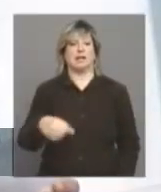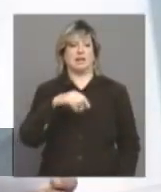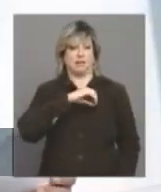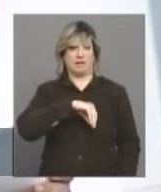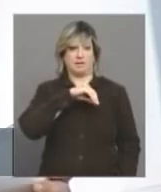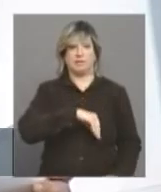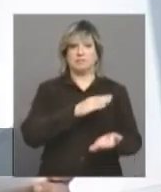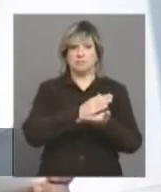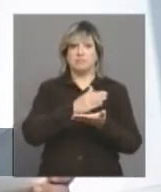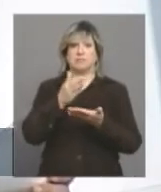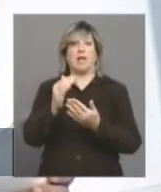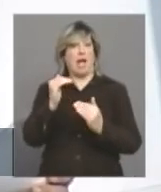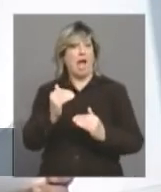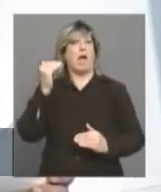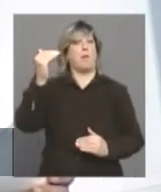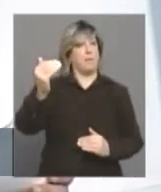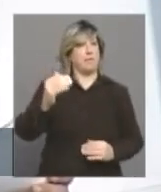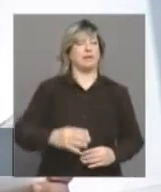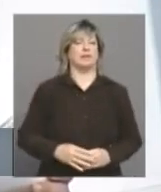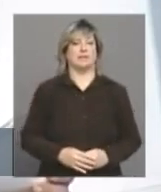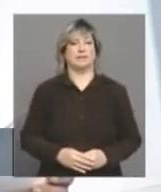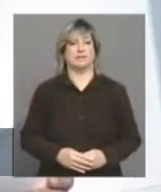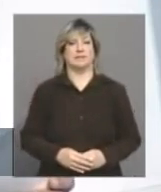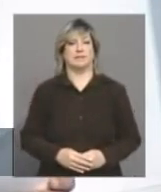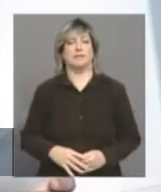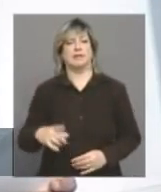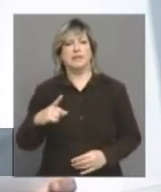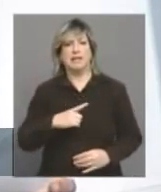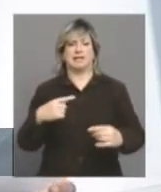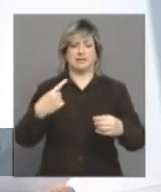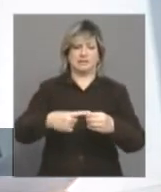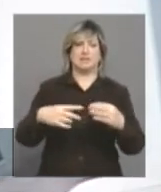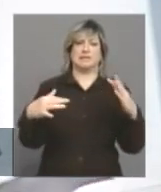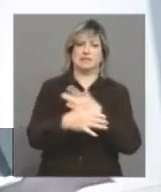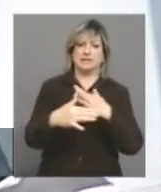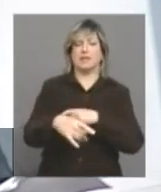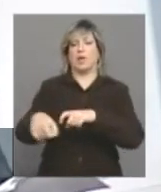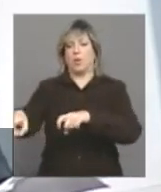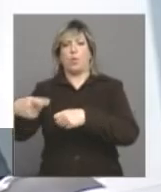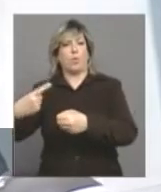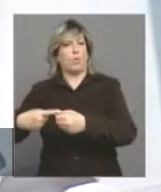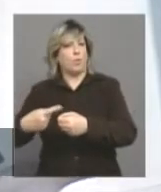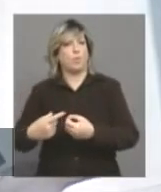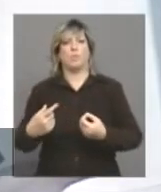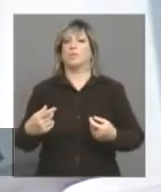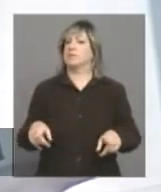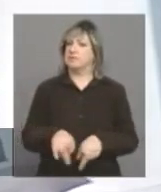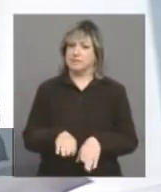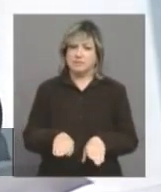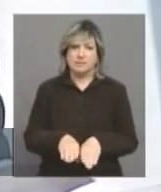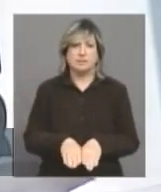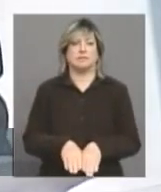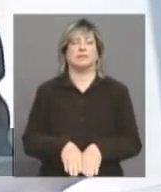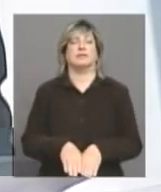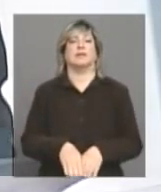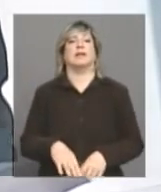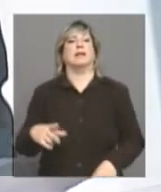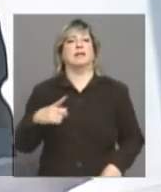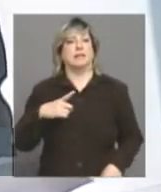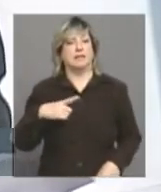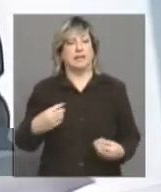aumentadas, tanto para a área urbana como para a rural, uma antiga demanda do setor,